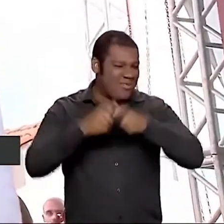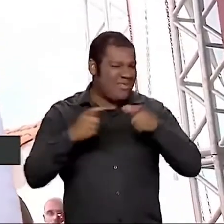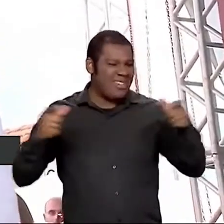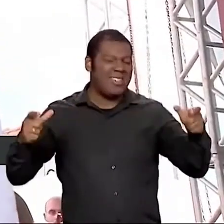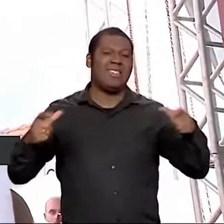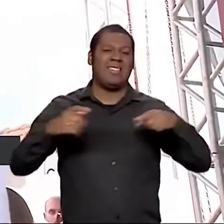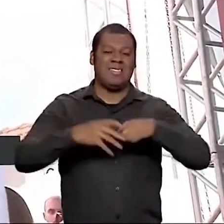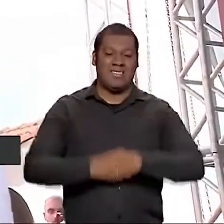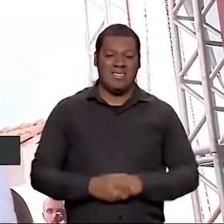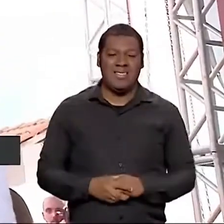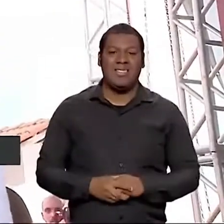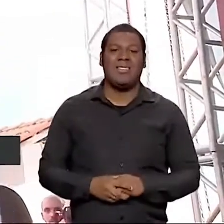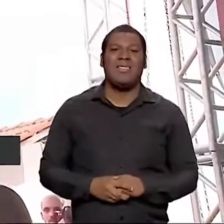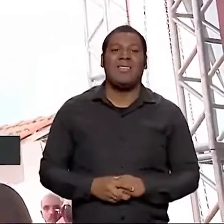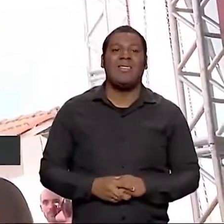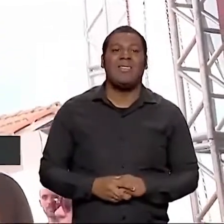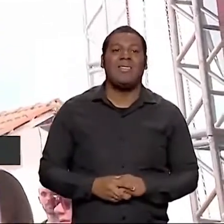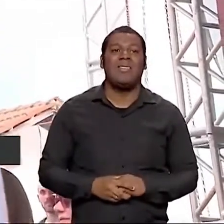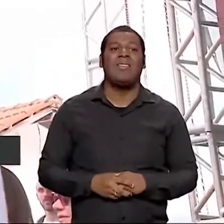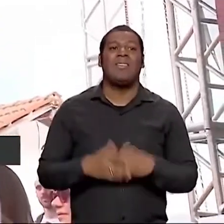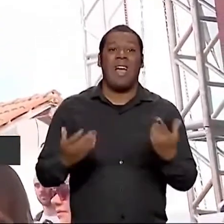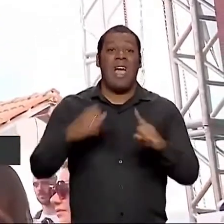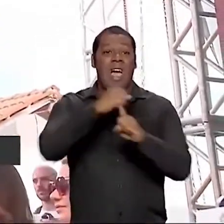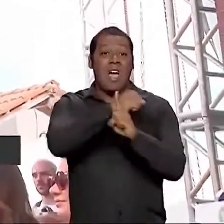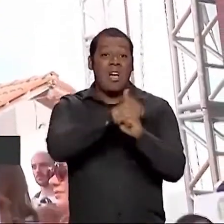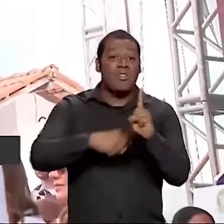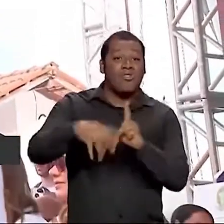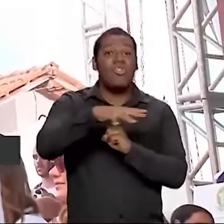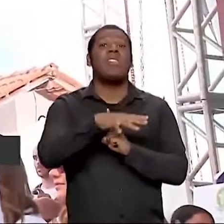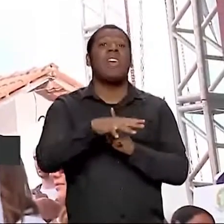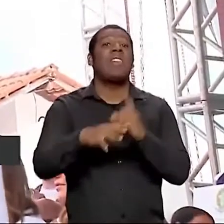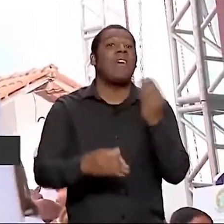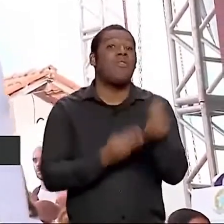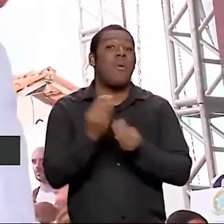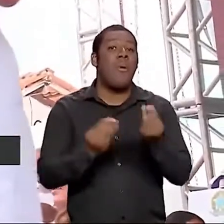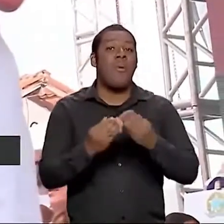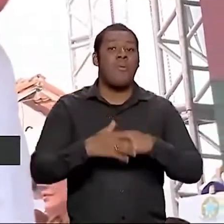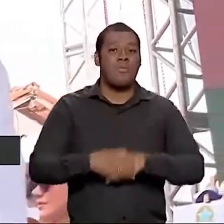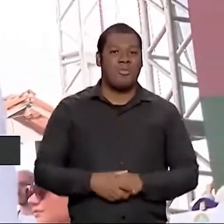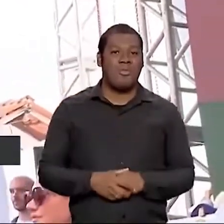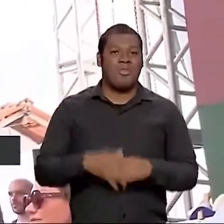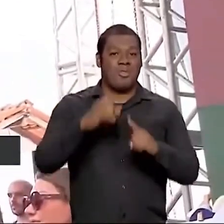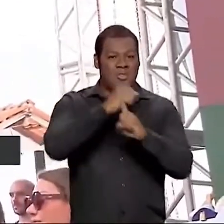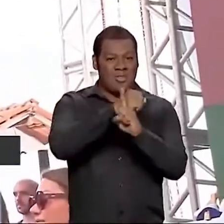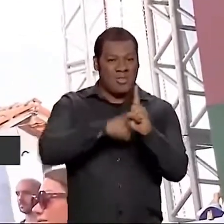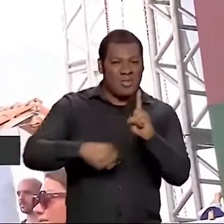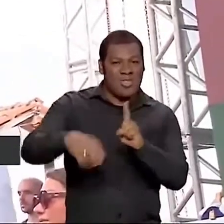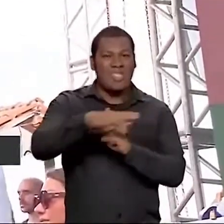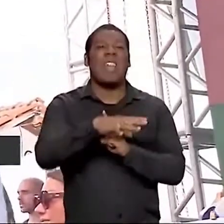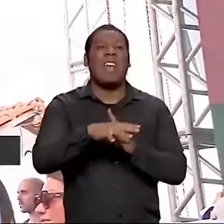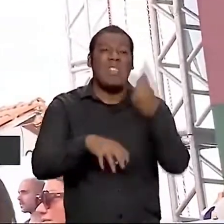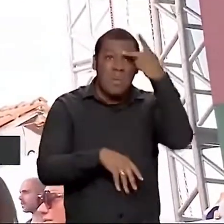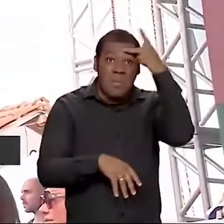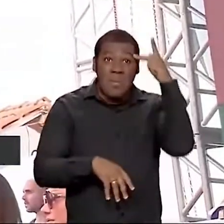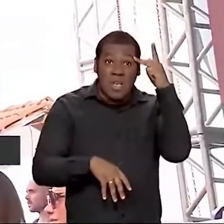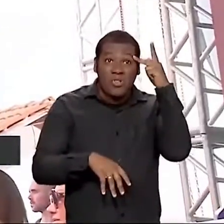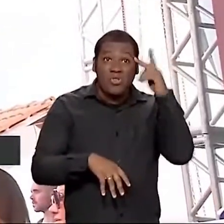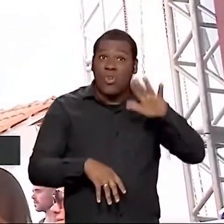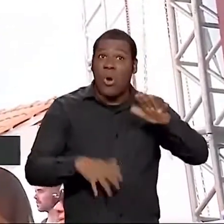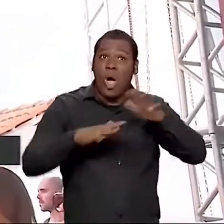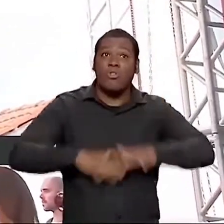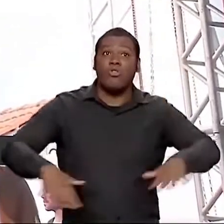aí a roda gigante da sociedade vai funcionar. E todo mundo vai ter oportunidade nesse